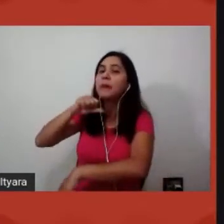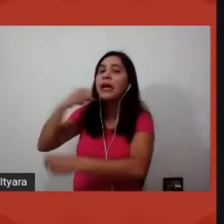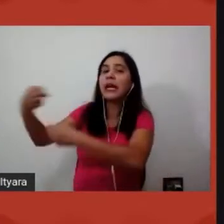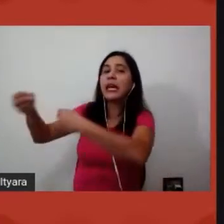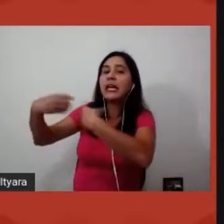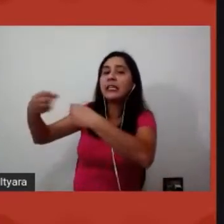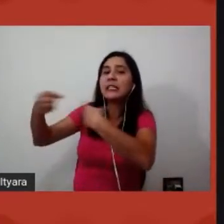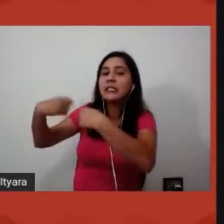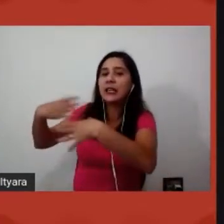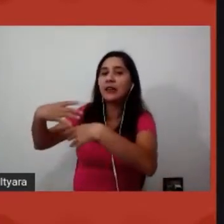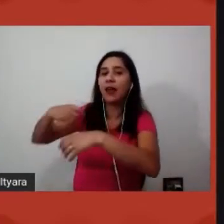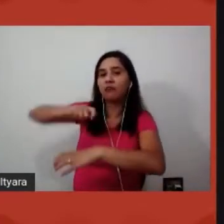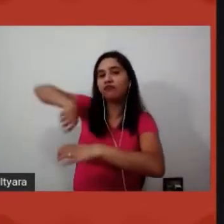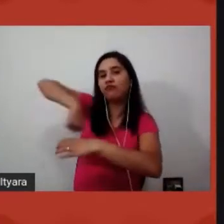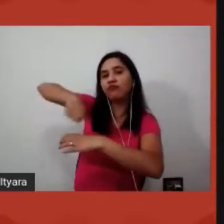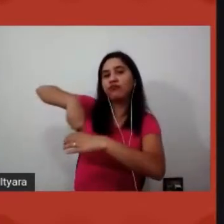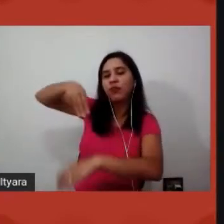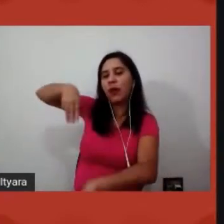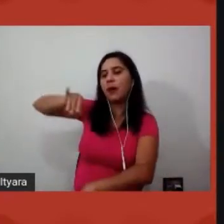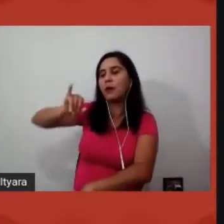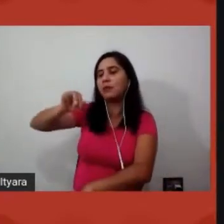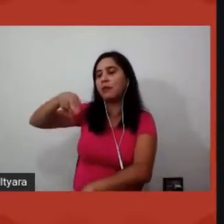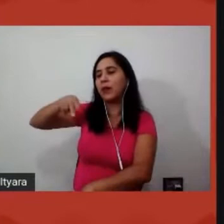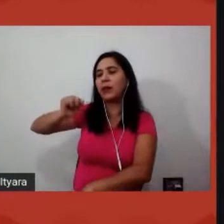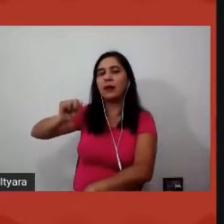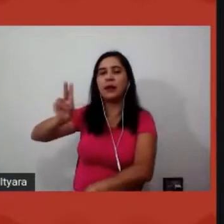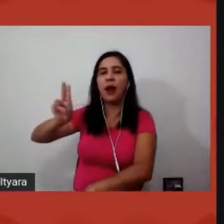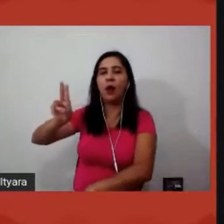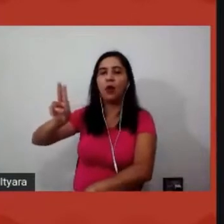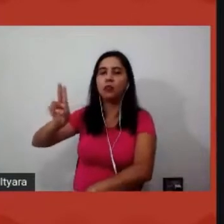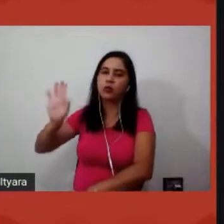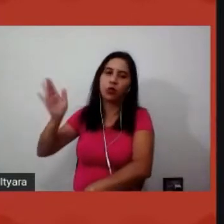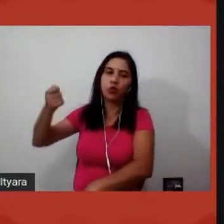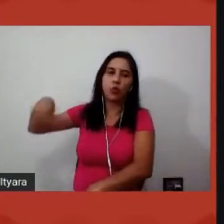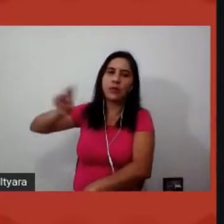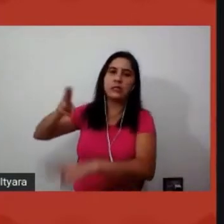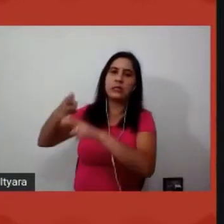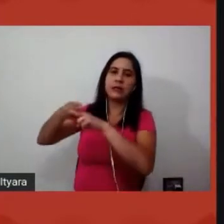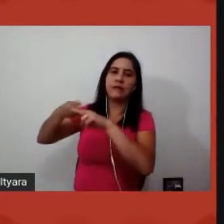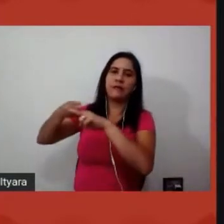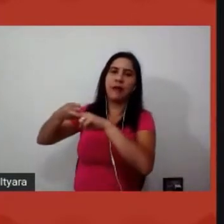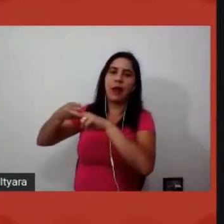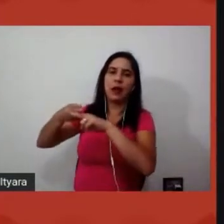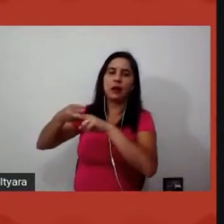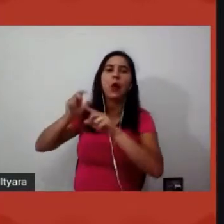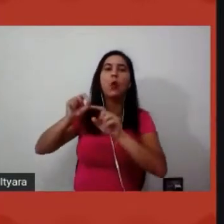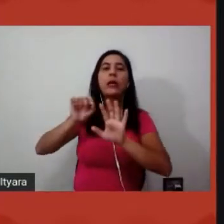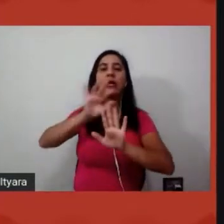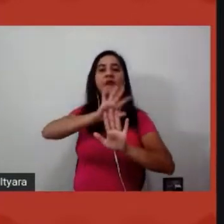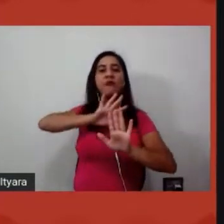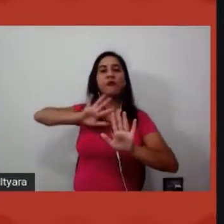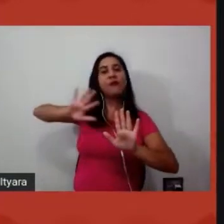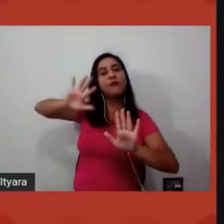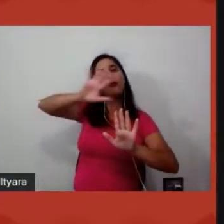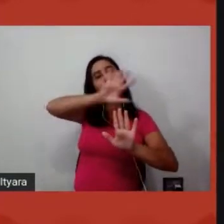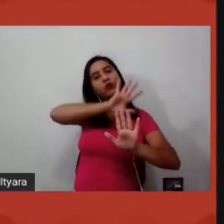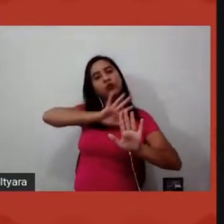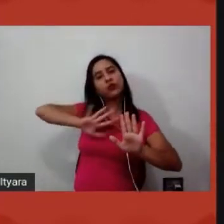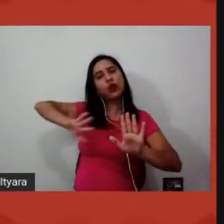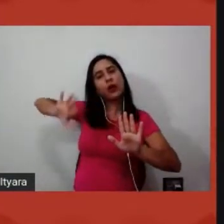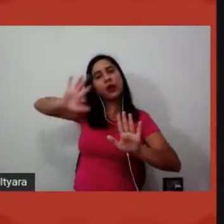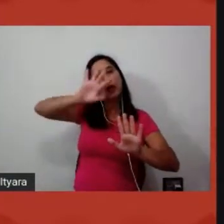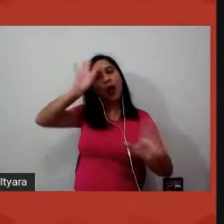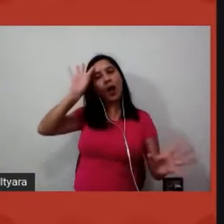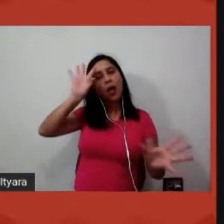preciso de faca? E aí, o que que acontece nesse pano de fundo que é importante para o conceito que a gente está